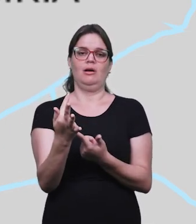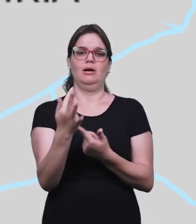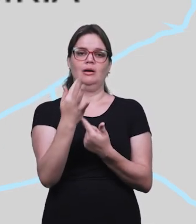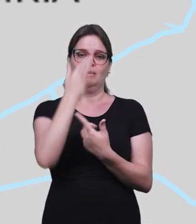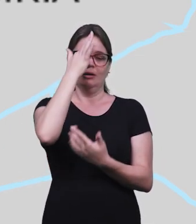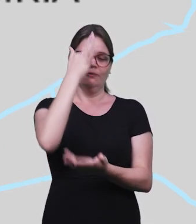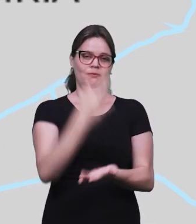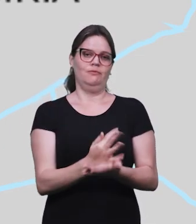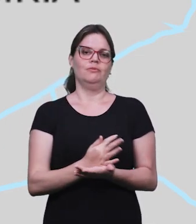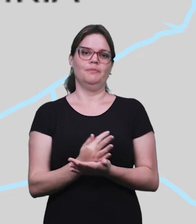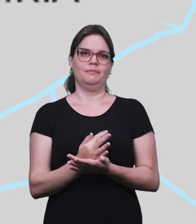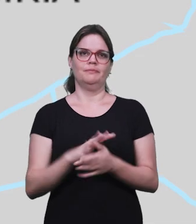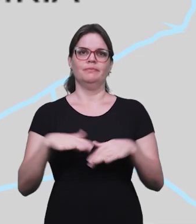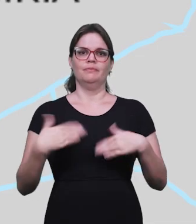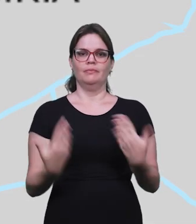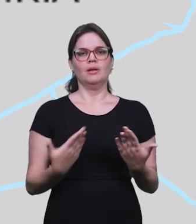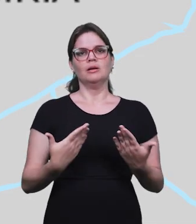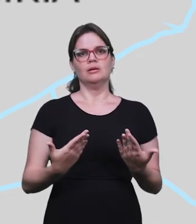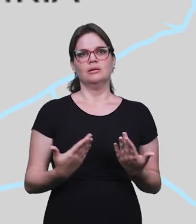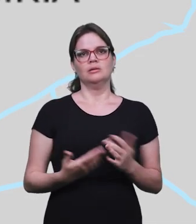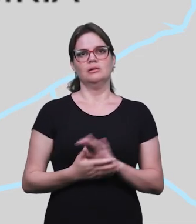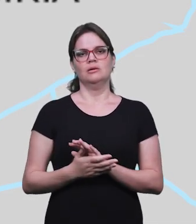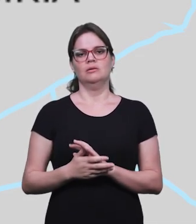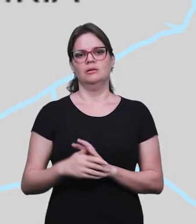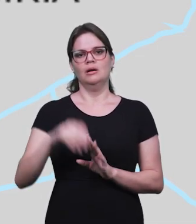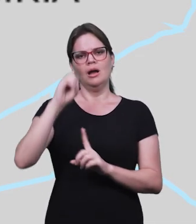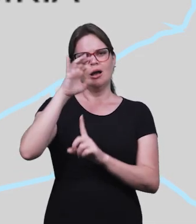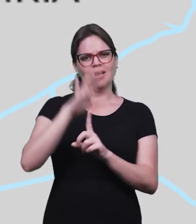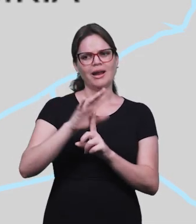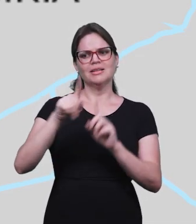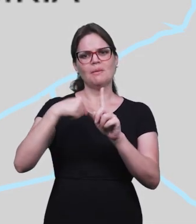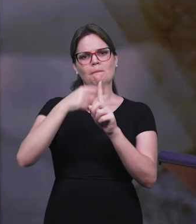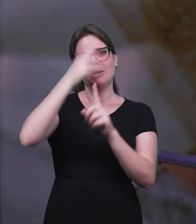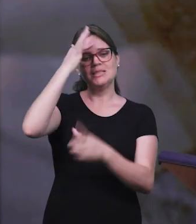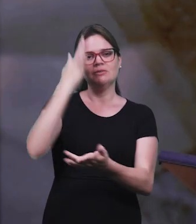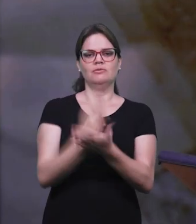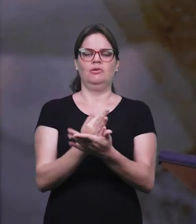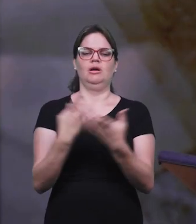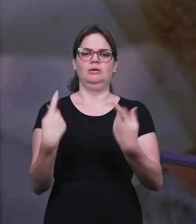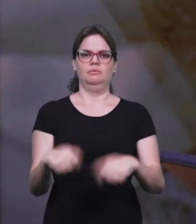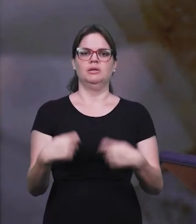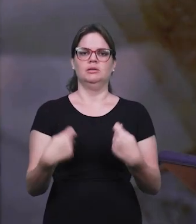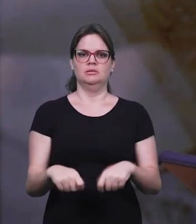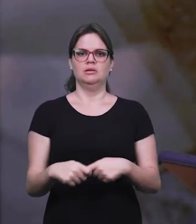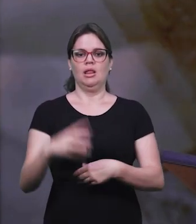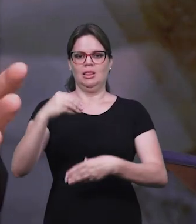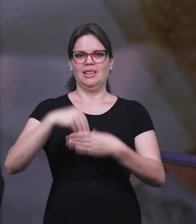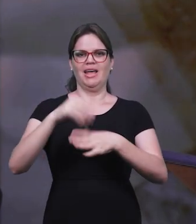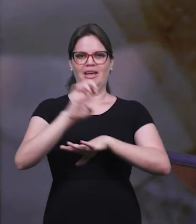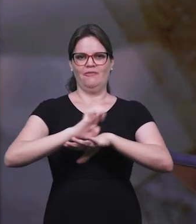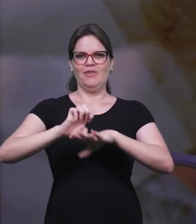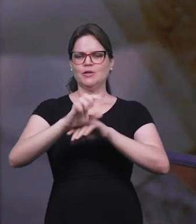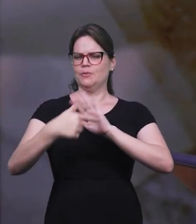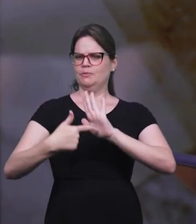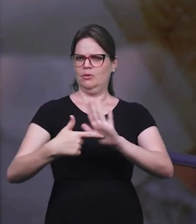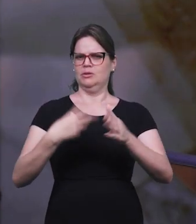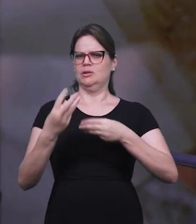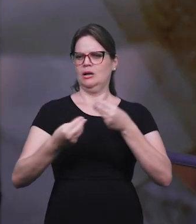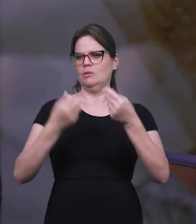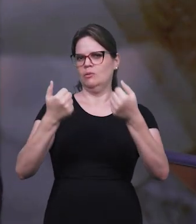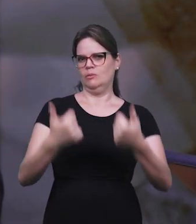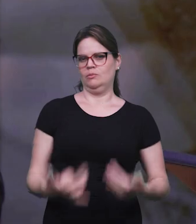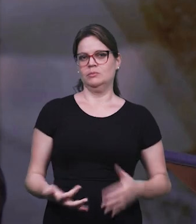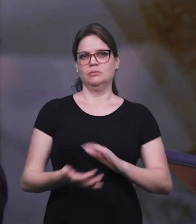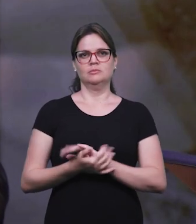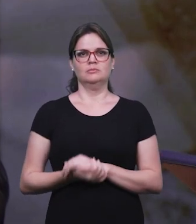a fé, né? Então graça e fé, isso ele fala lá na carta, né, aos Efésios,